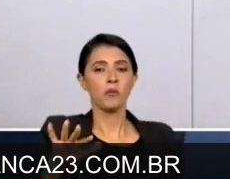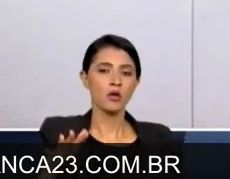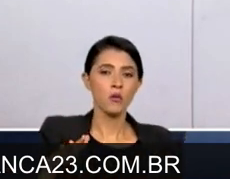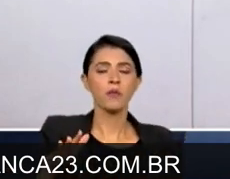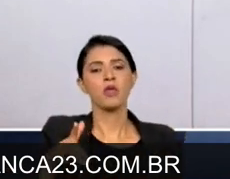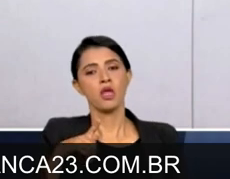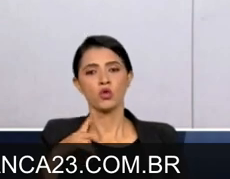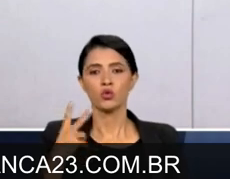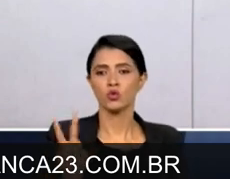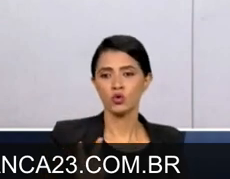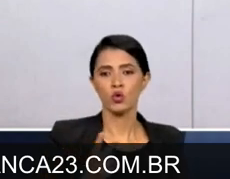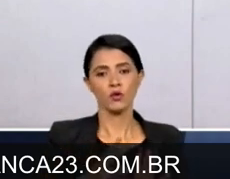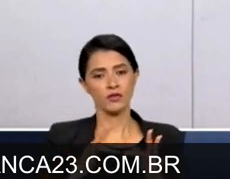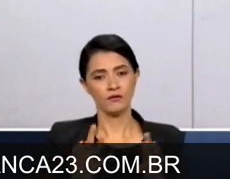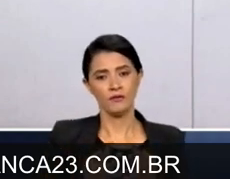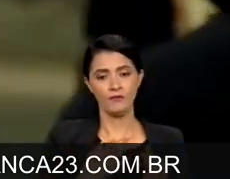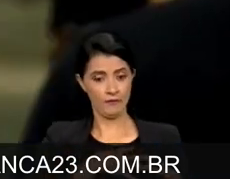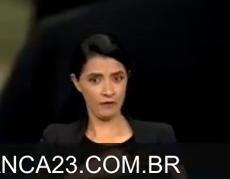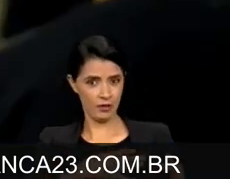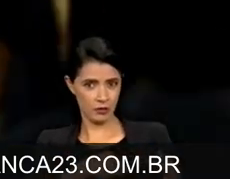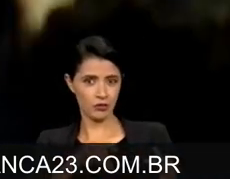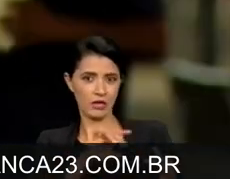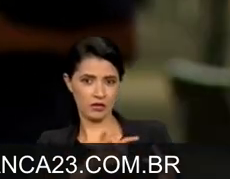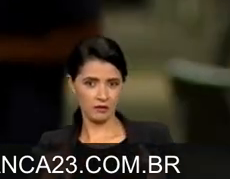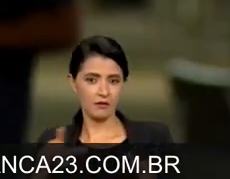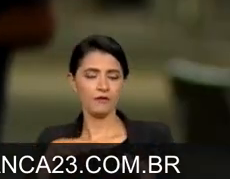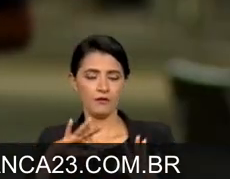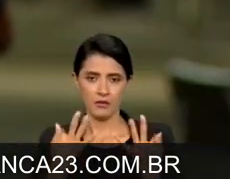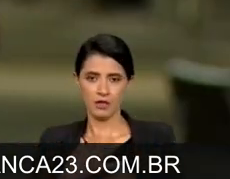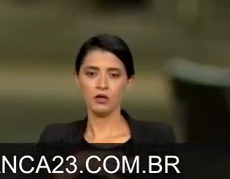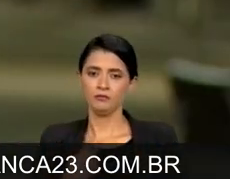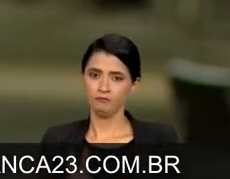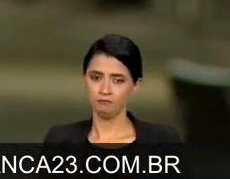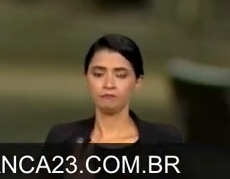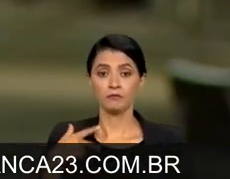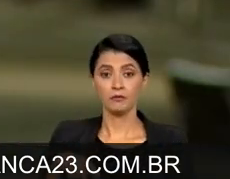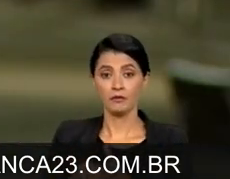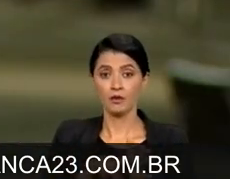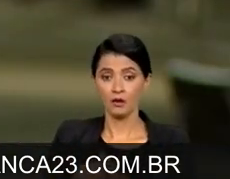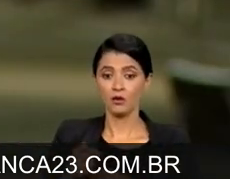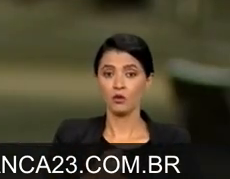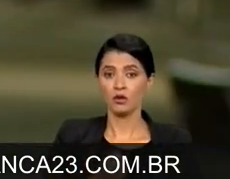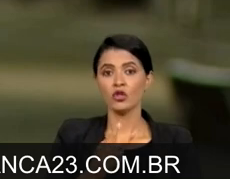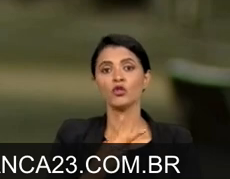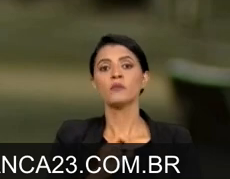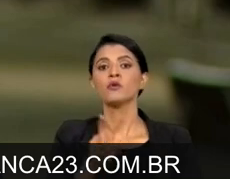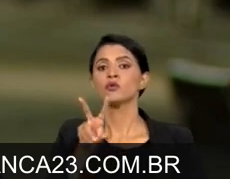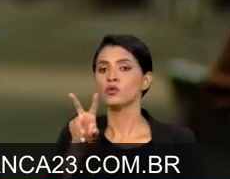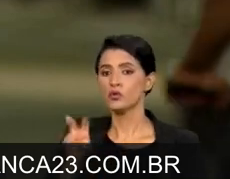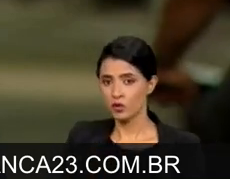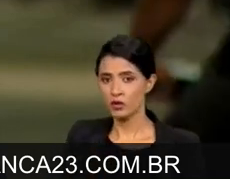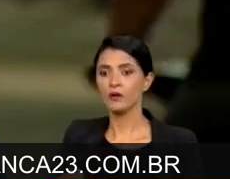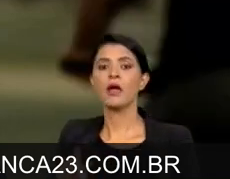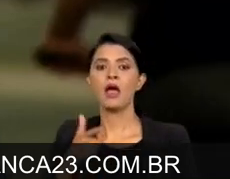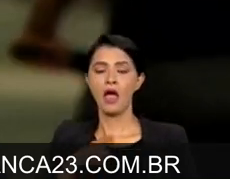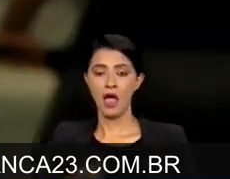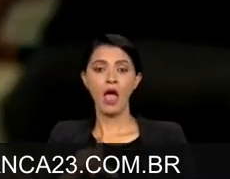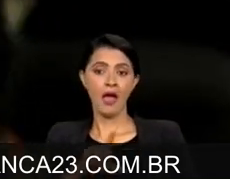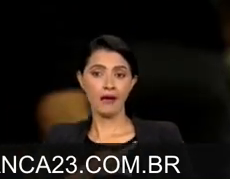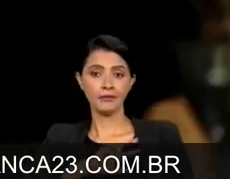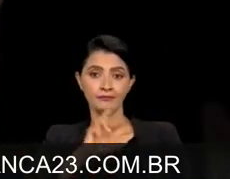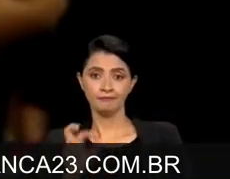de 2 filhos por família. Segundo a pesquisa, no ano de 2050, a taxa de